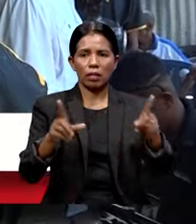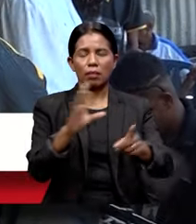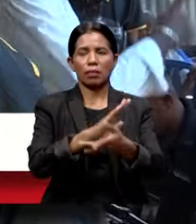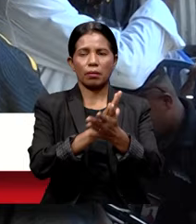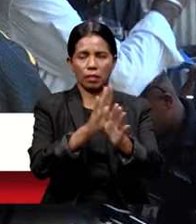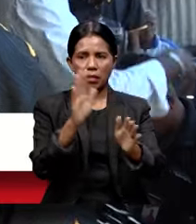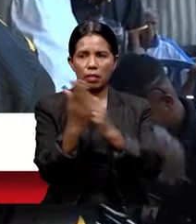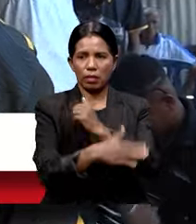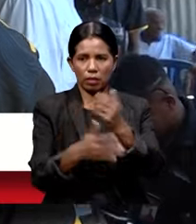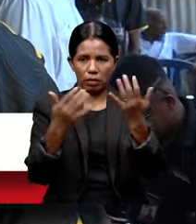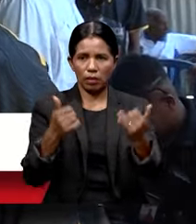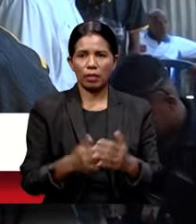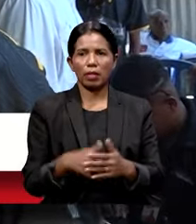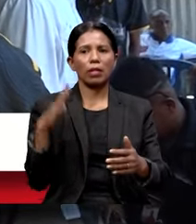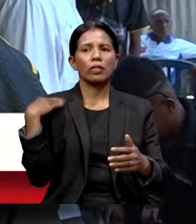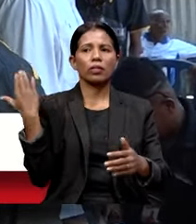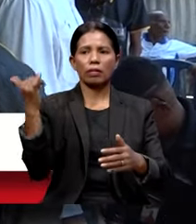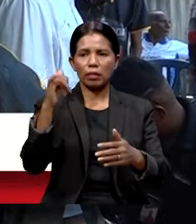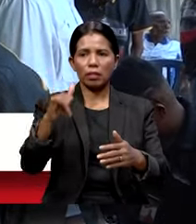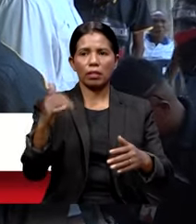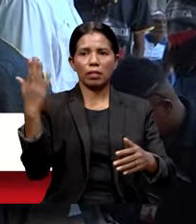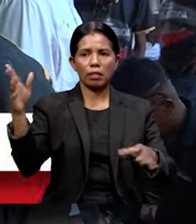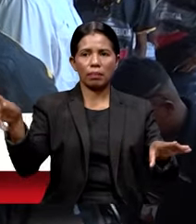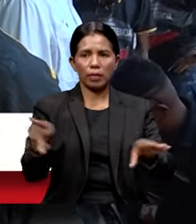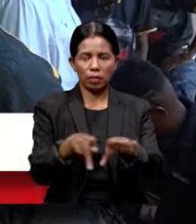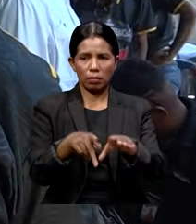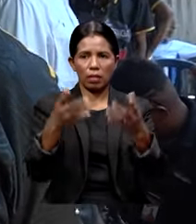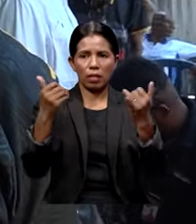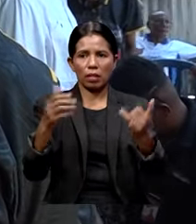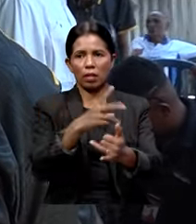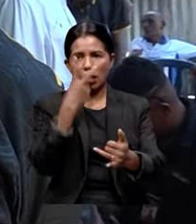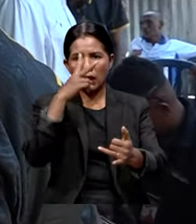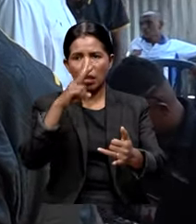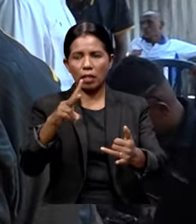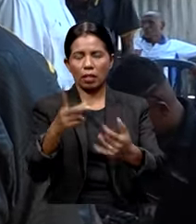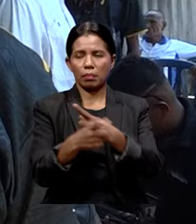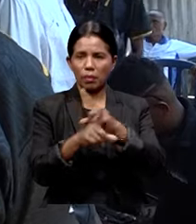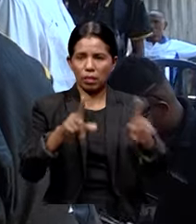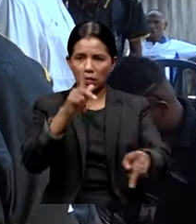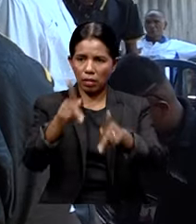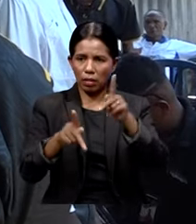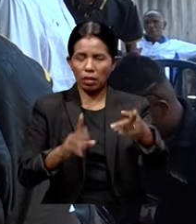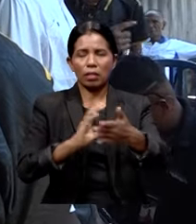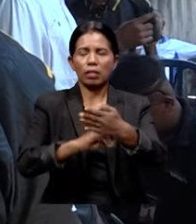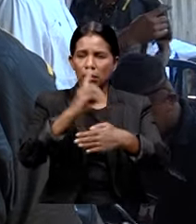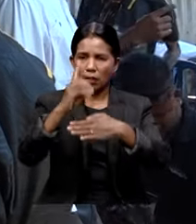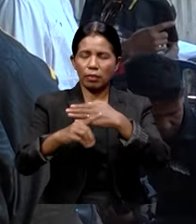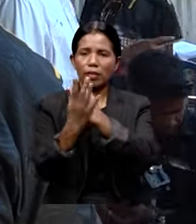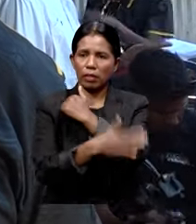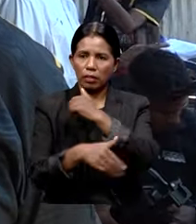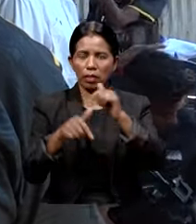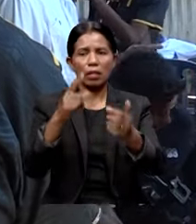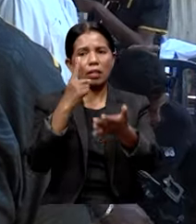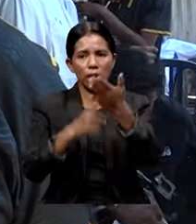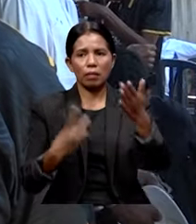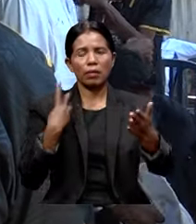pátria. Agora, Jovem Sira e participação agora a luta para libertação do povo, a desenvolver ainda, né? Seira uma